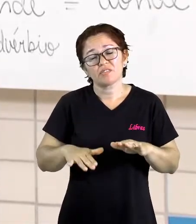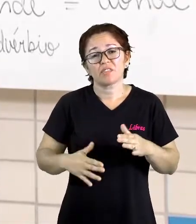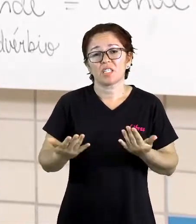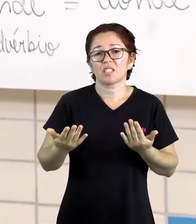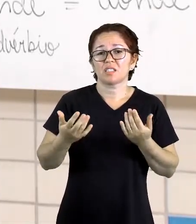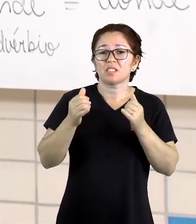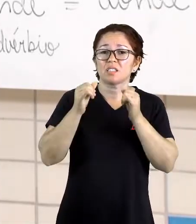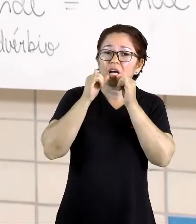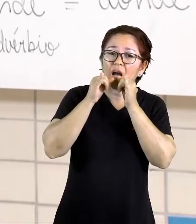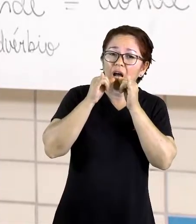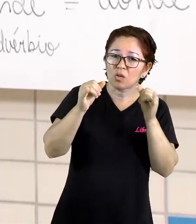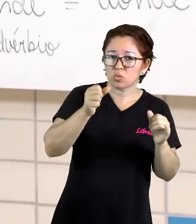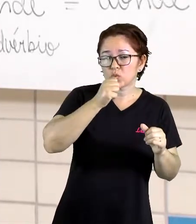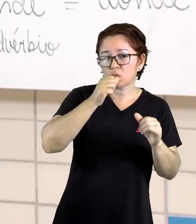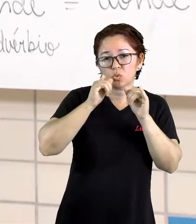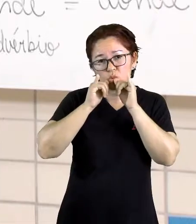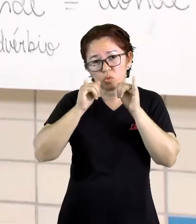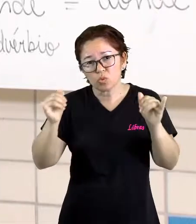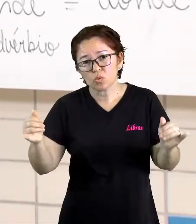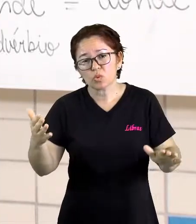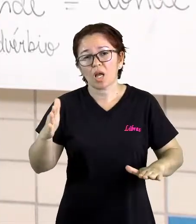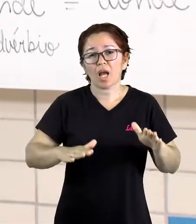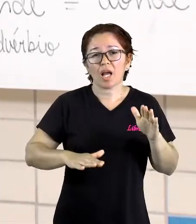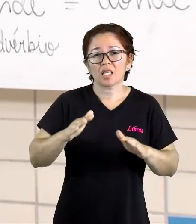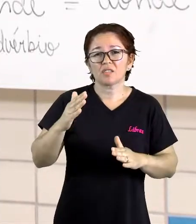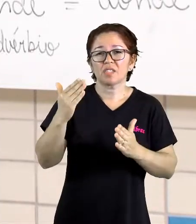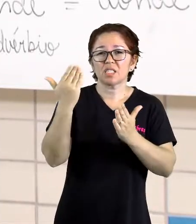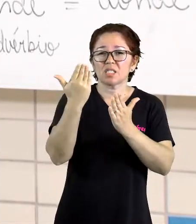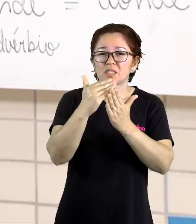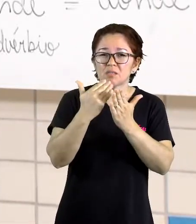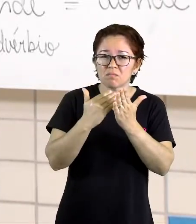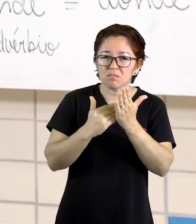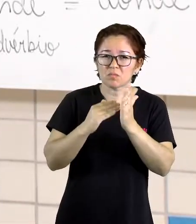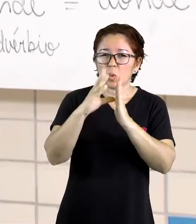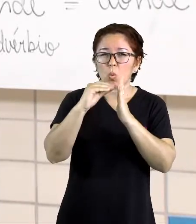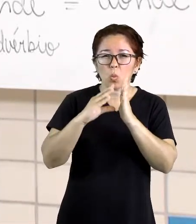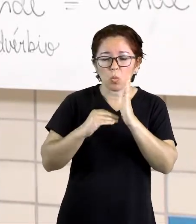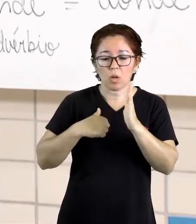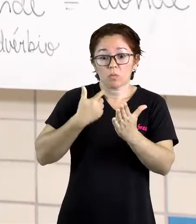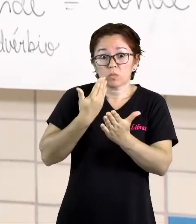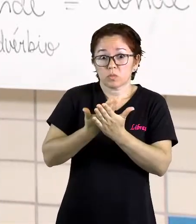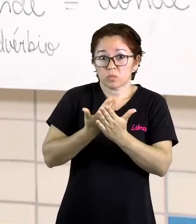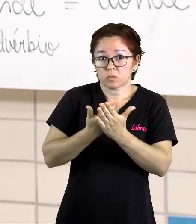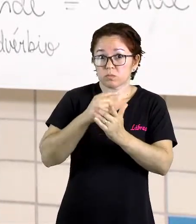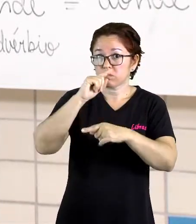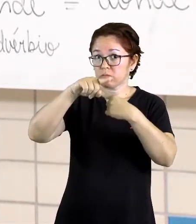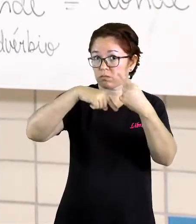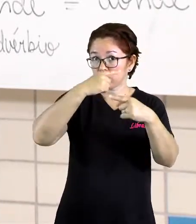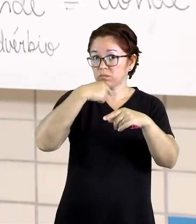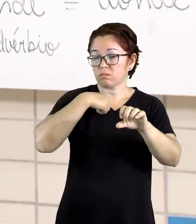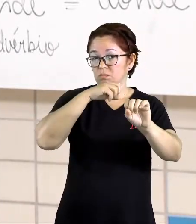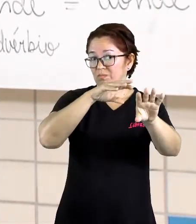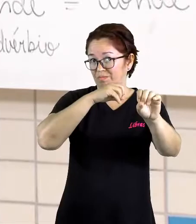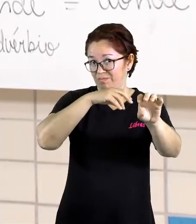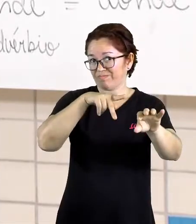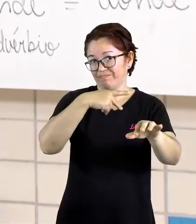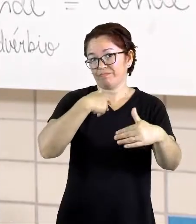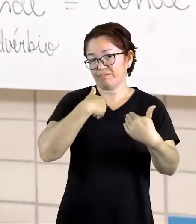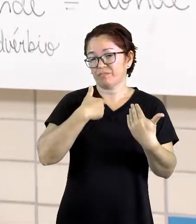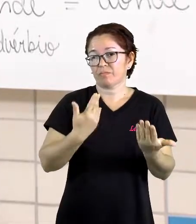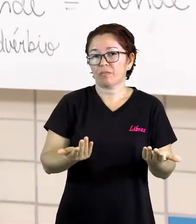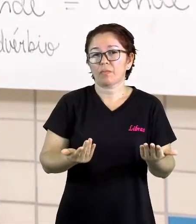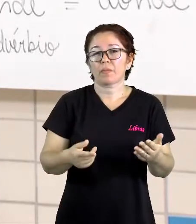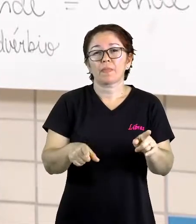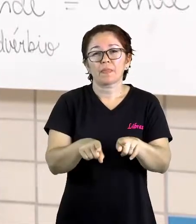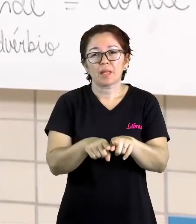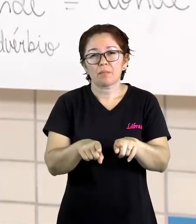estudar conteúdos para ministrar minhas aulas, eu posso ter acesso a algo que eu queira aprender, ouvir entrevistas.